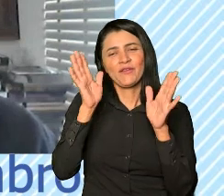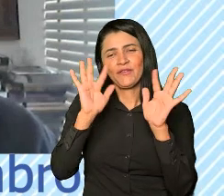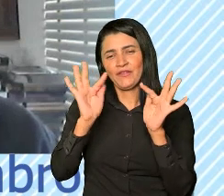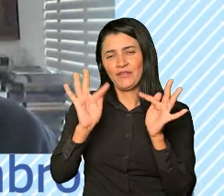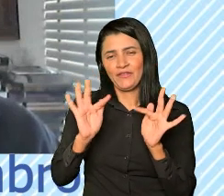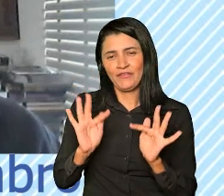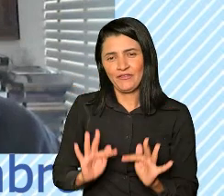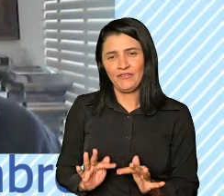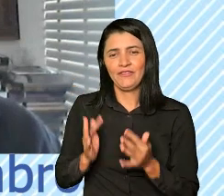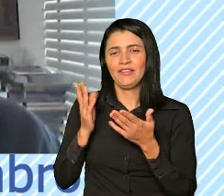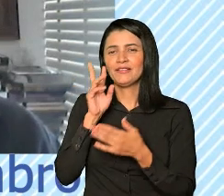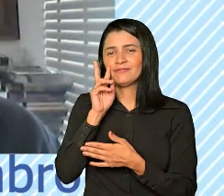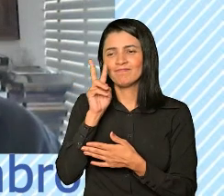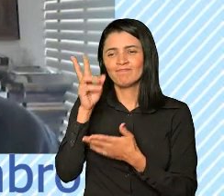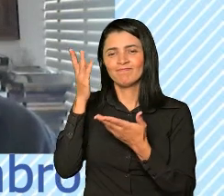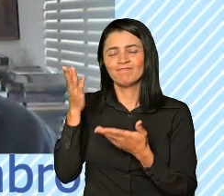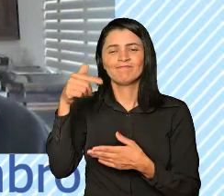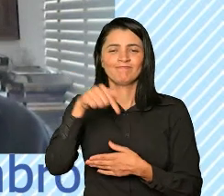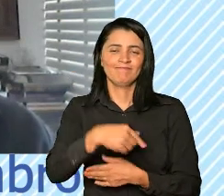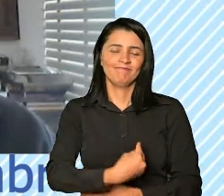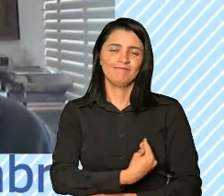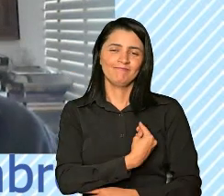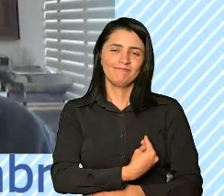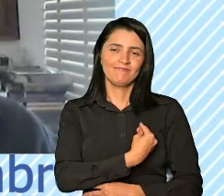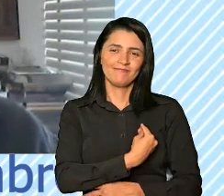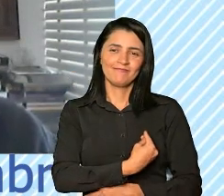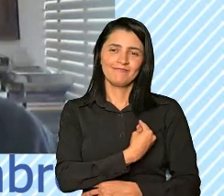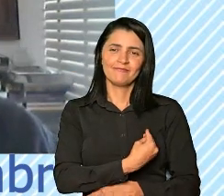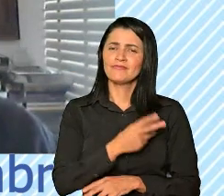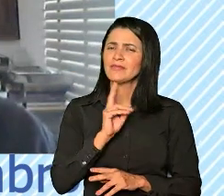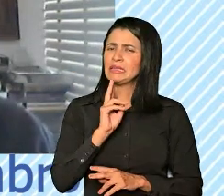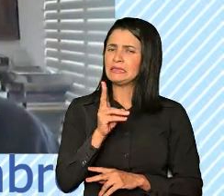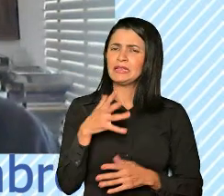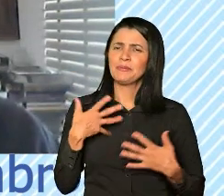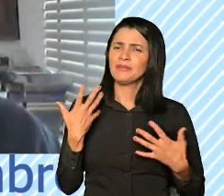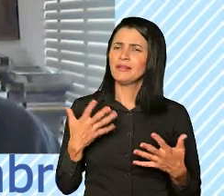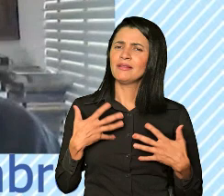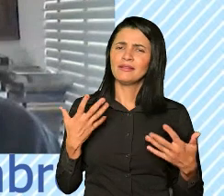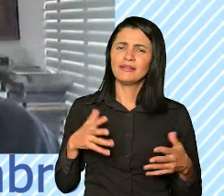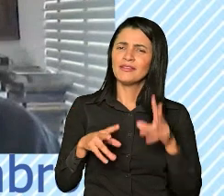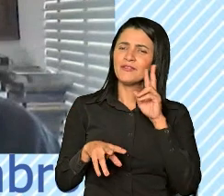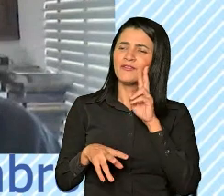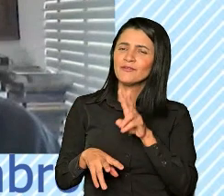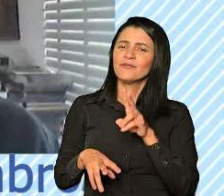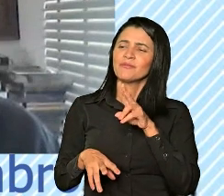feliz, Ricardo, de ter você aqui, e é sempre uma alegria lhe